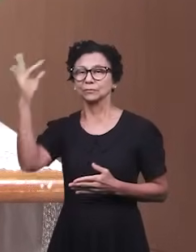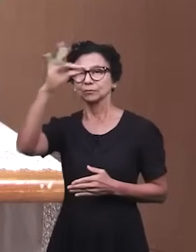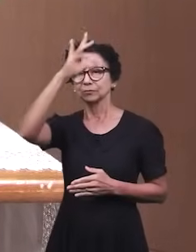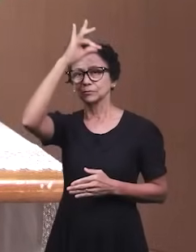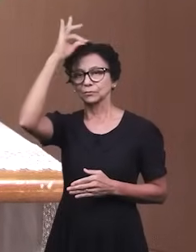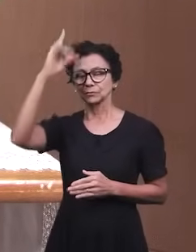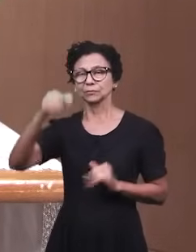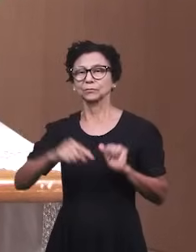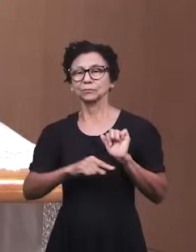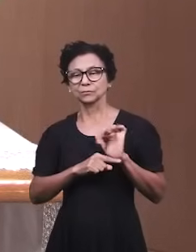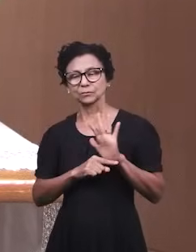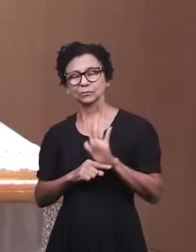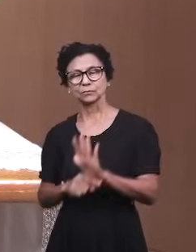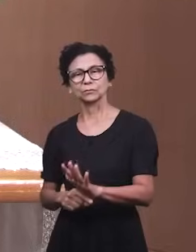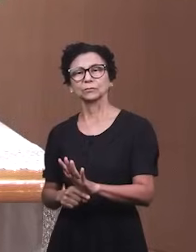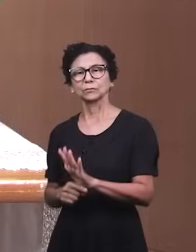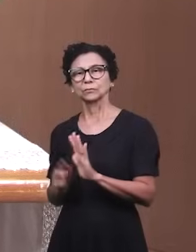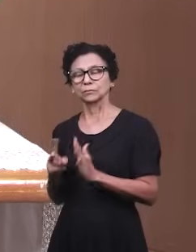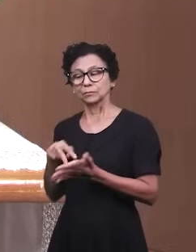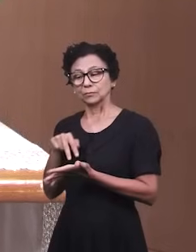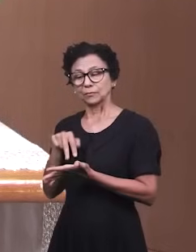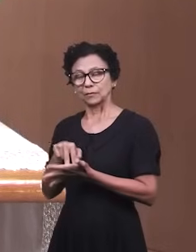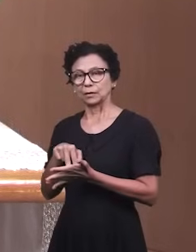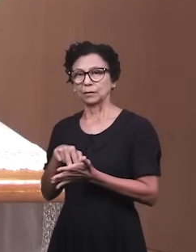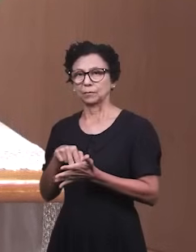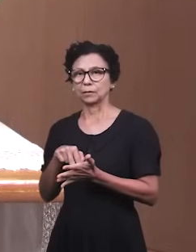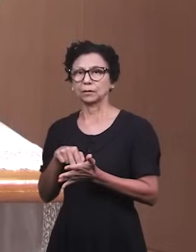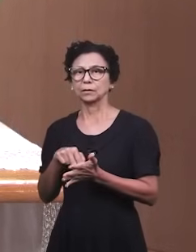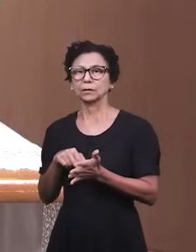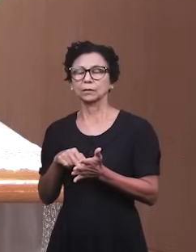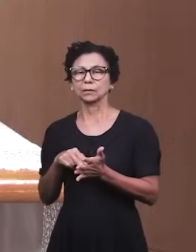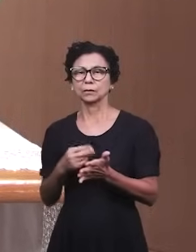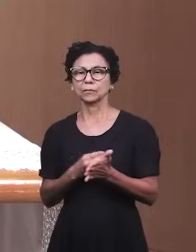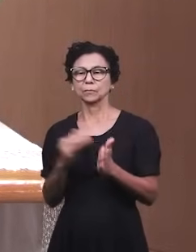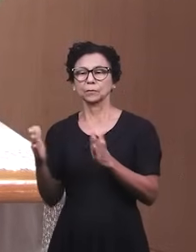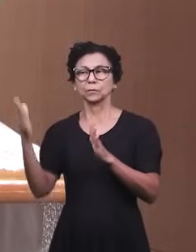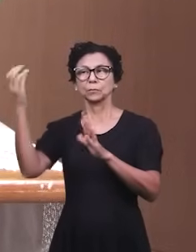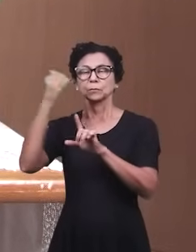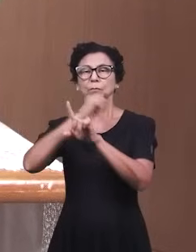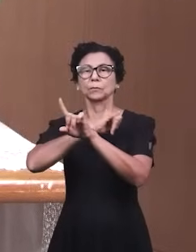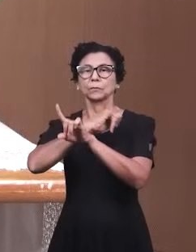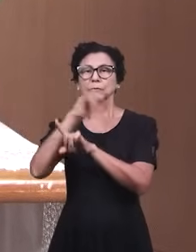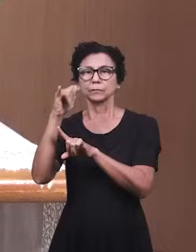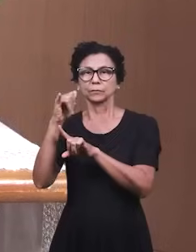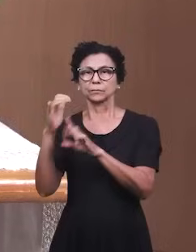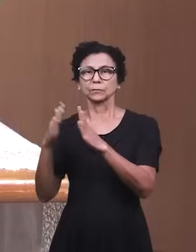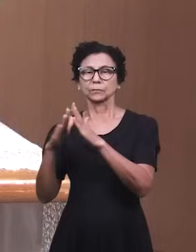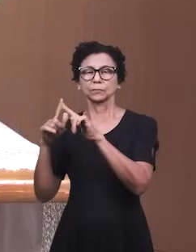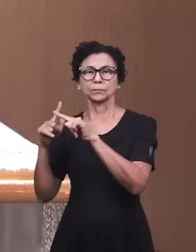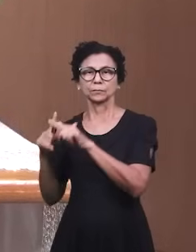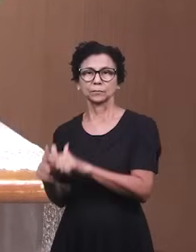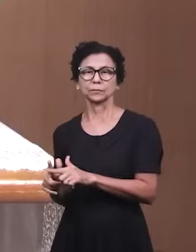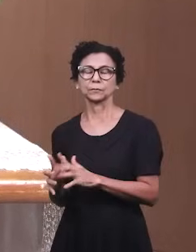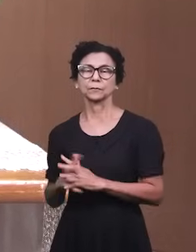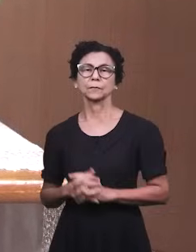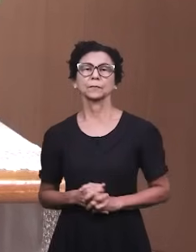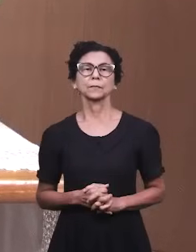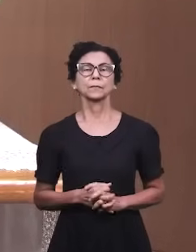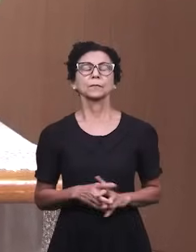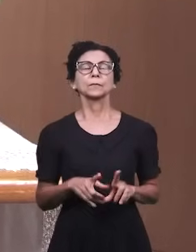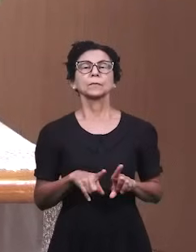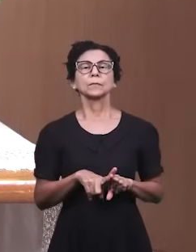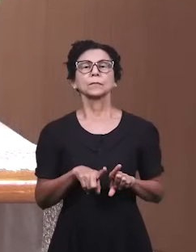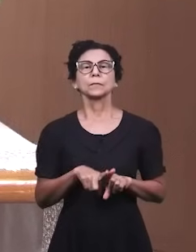Igreja. E o Senhor fala: a cada momento a regarei. O Pai